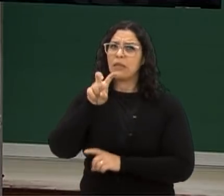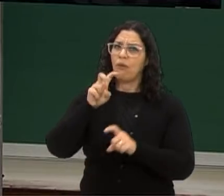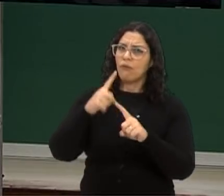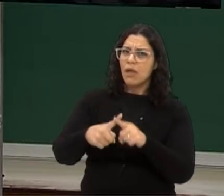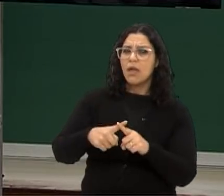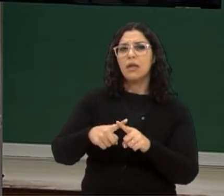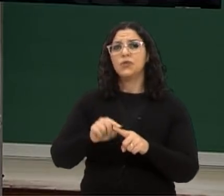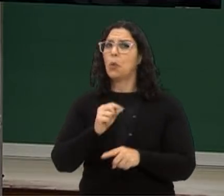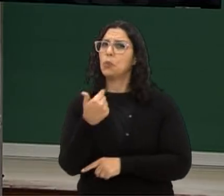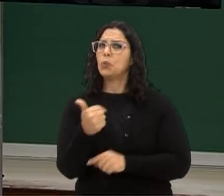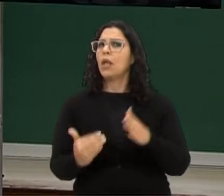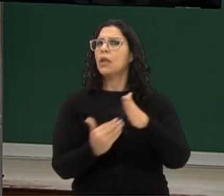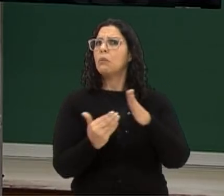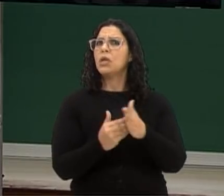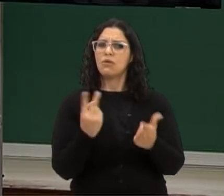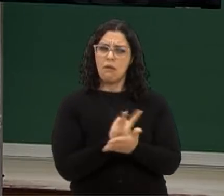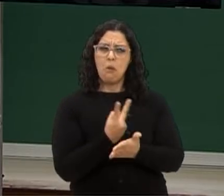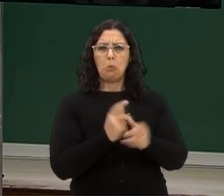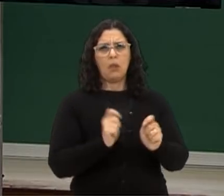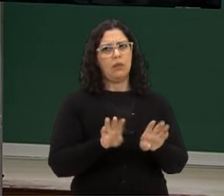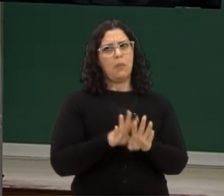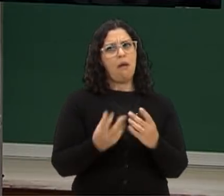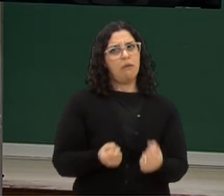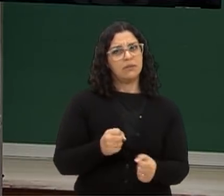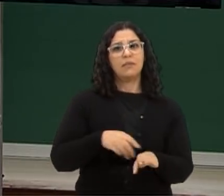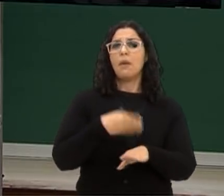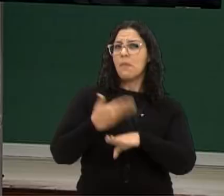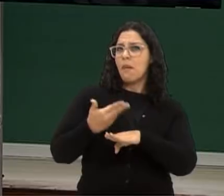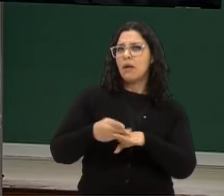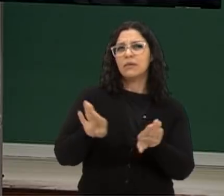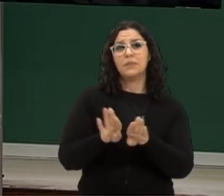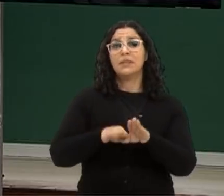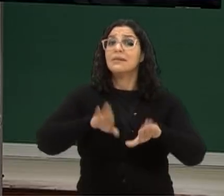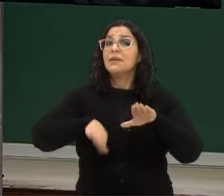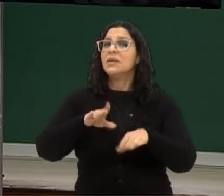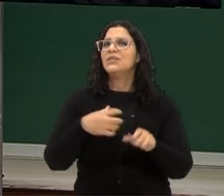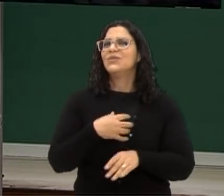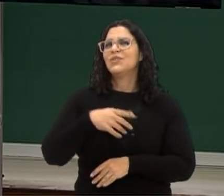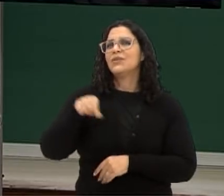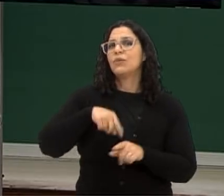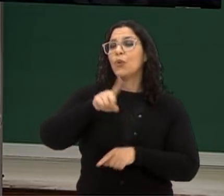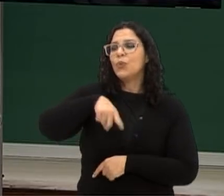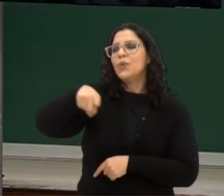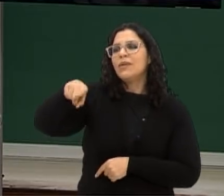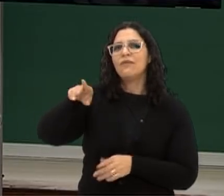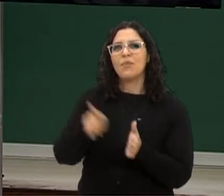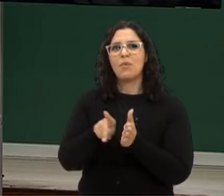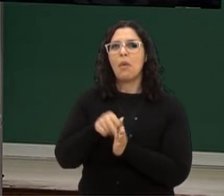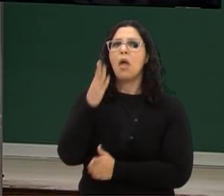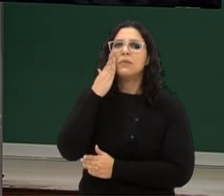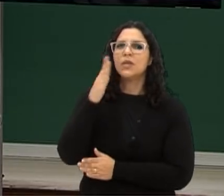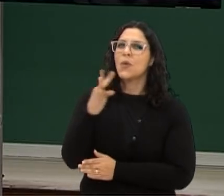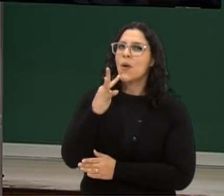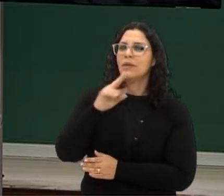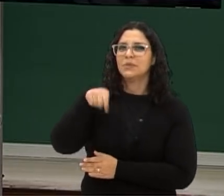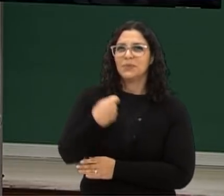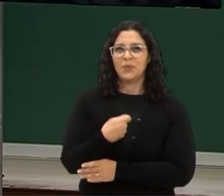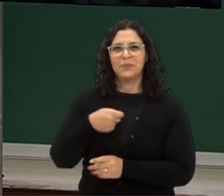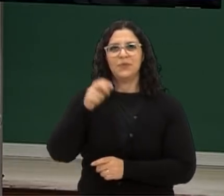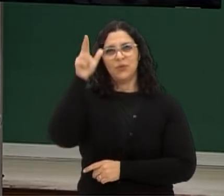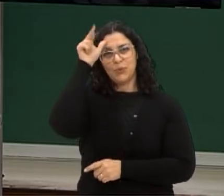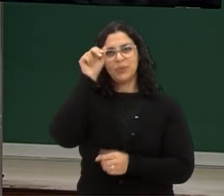vezes, ou não ter um limite de erros na partida ali. Vai depender muito, claro, do seu nível de sabedoria do jogo ali, do seu